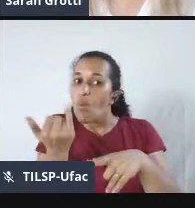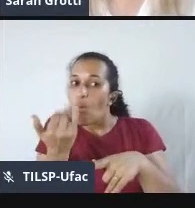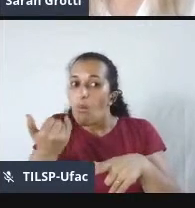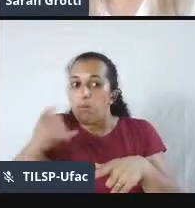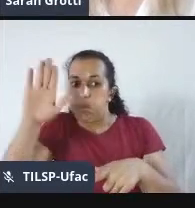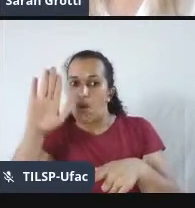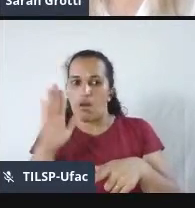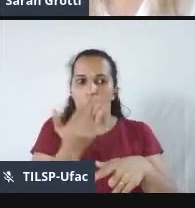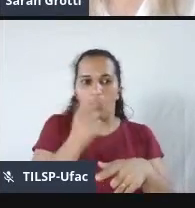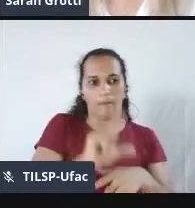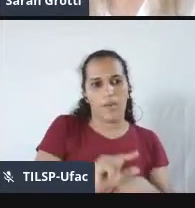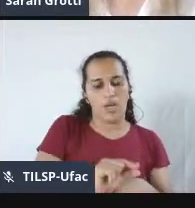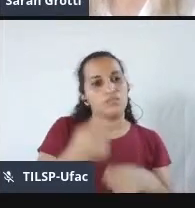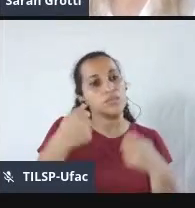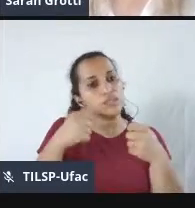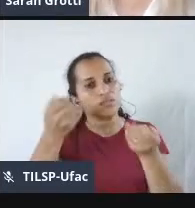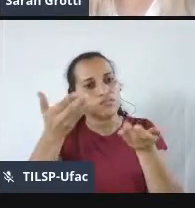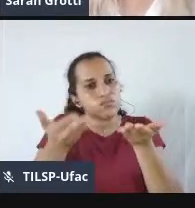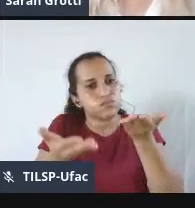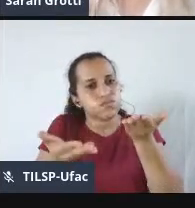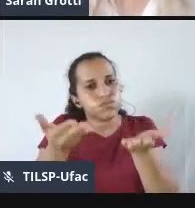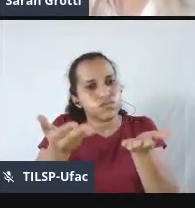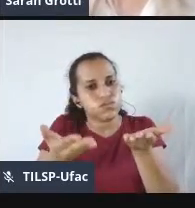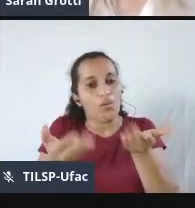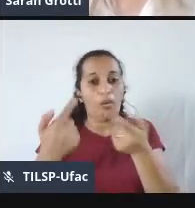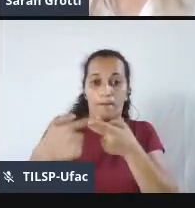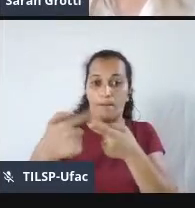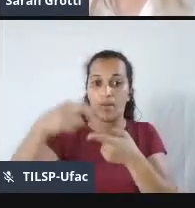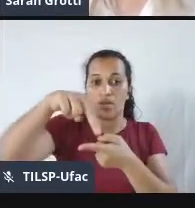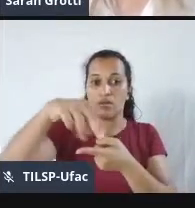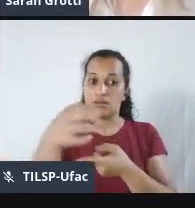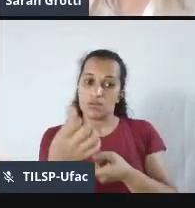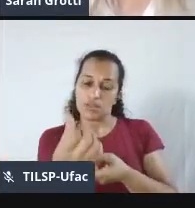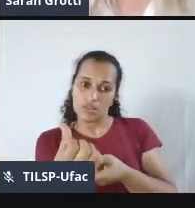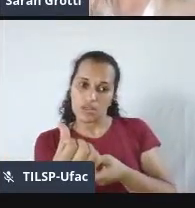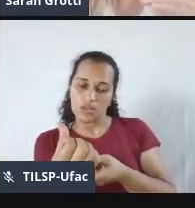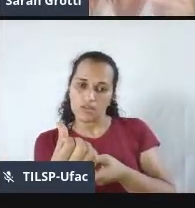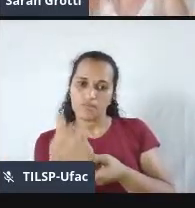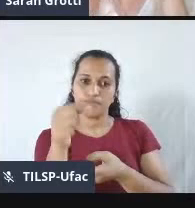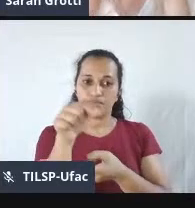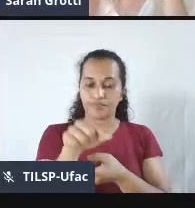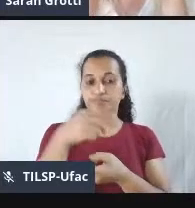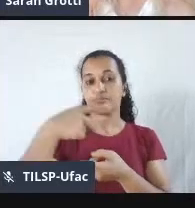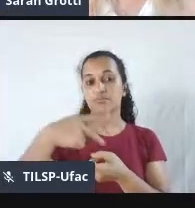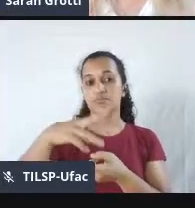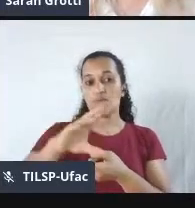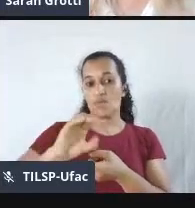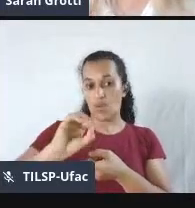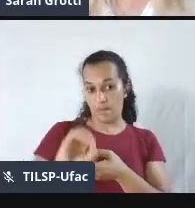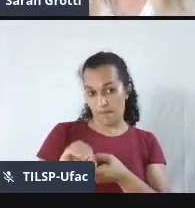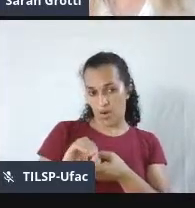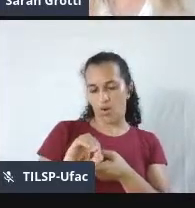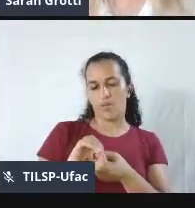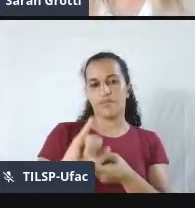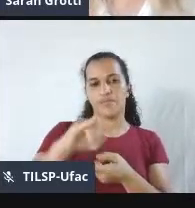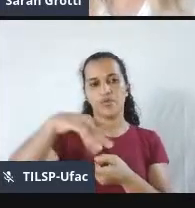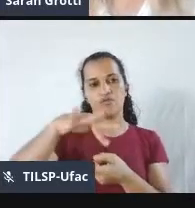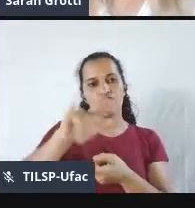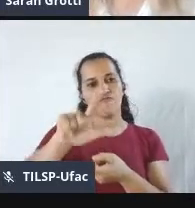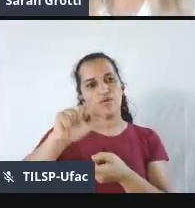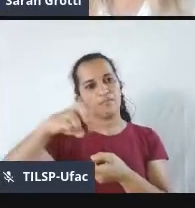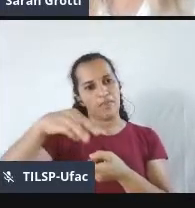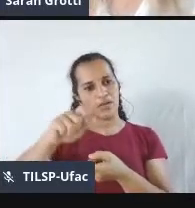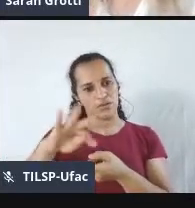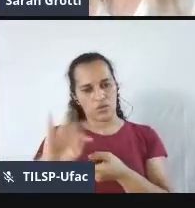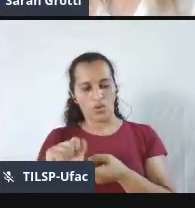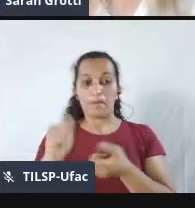série N6, ele é pró-inflamatório, e N3 é anti-inflamatório, então precisamos ter um